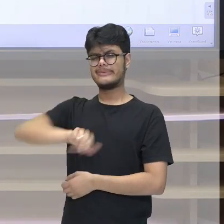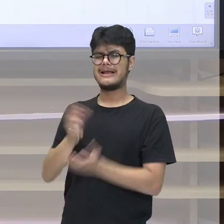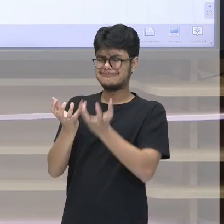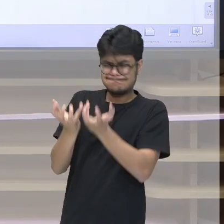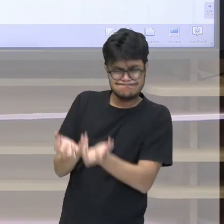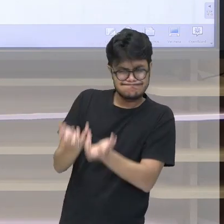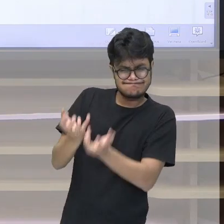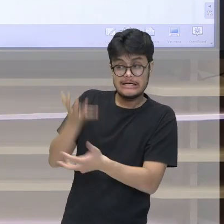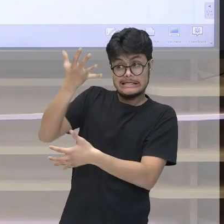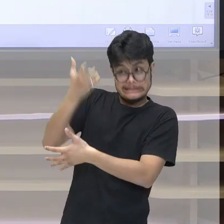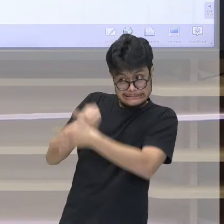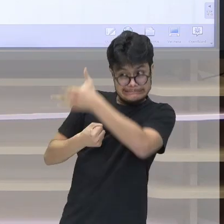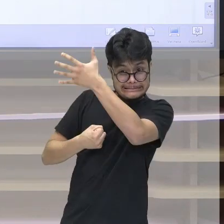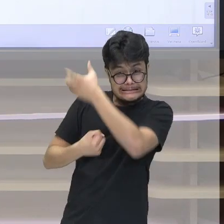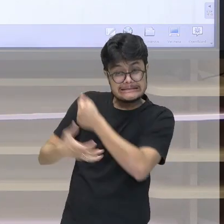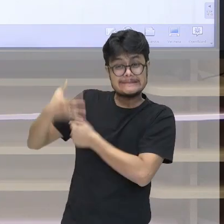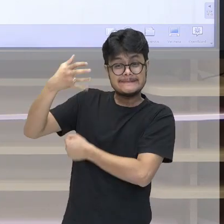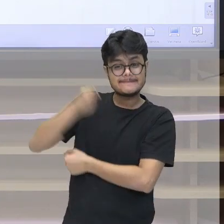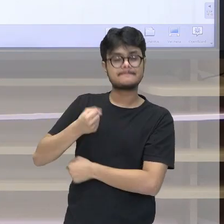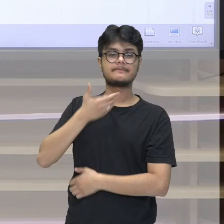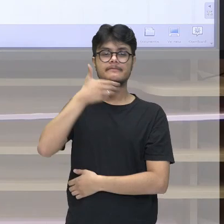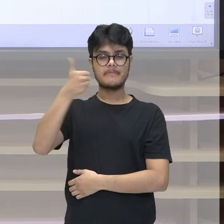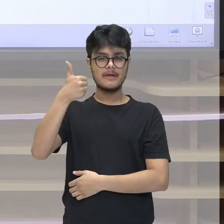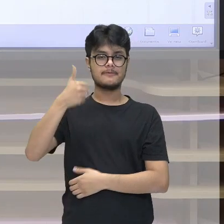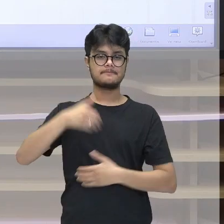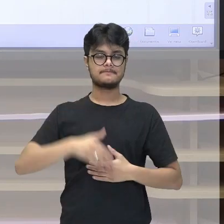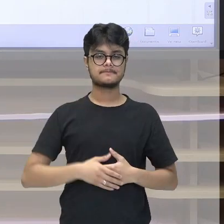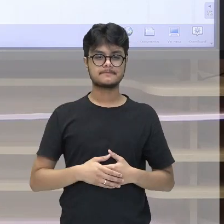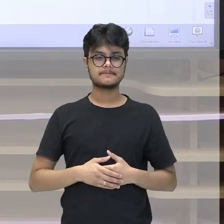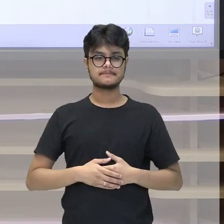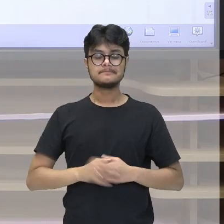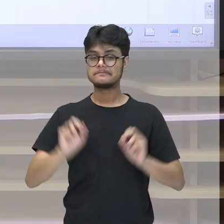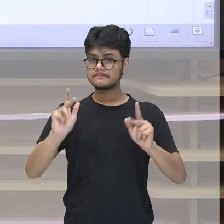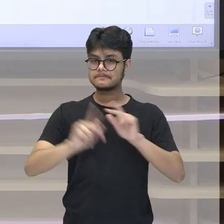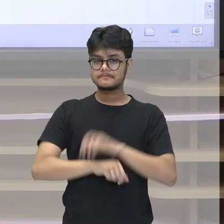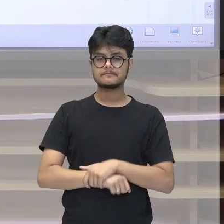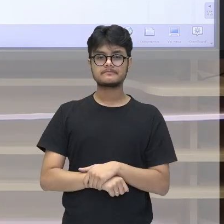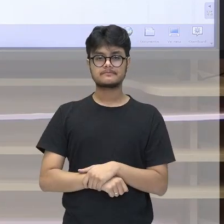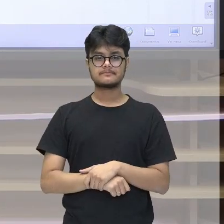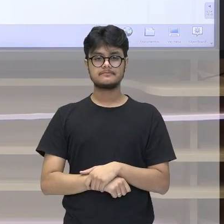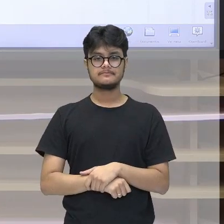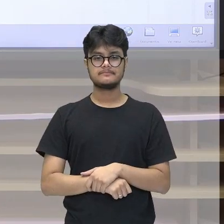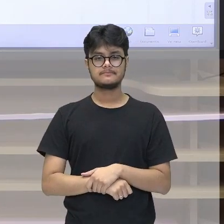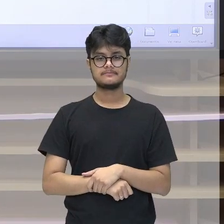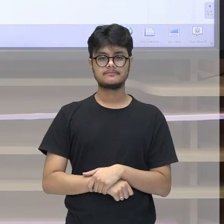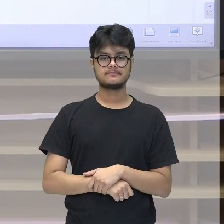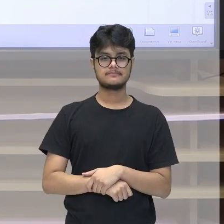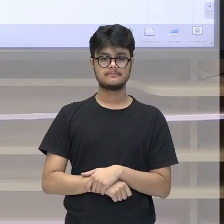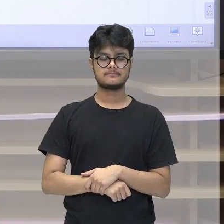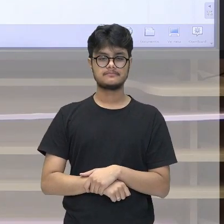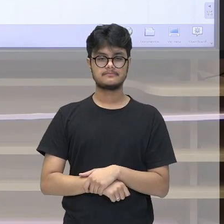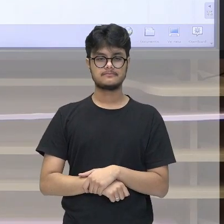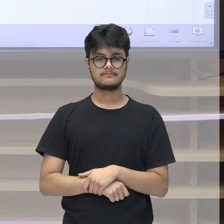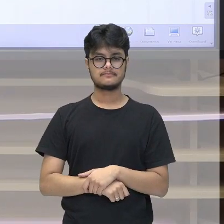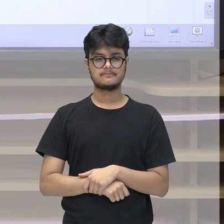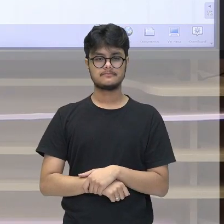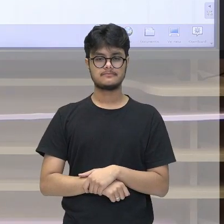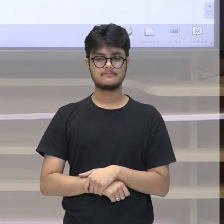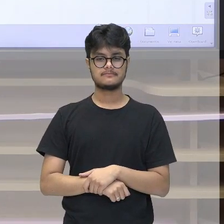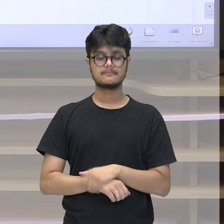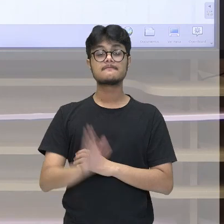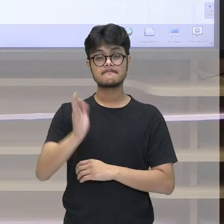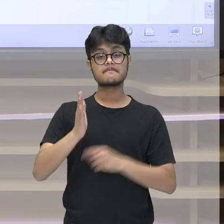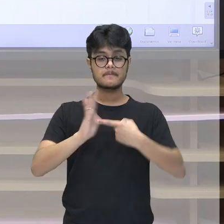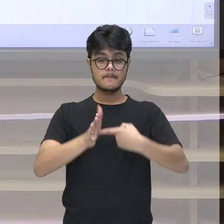material pesado, então elas são bastante utilizadas para isso, certo? Então, revisamos aí um pouquinho sobre as máquinas